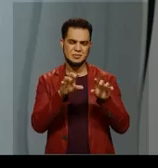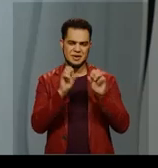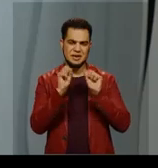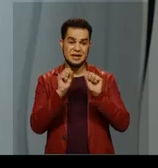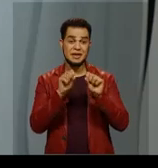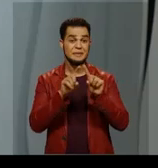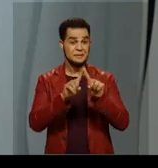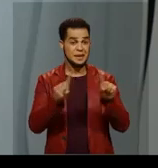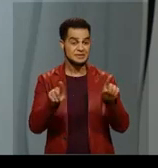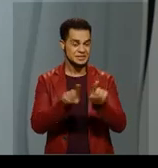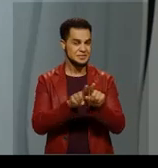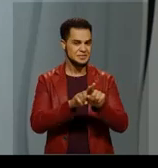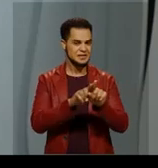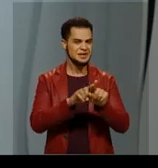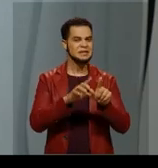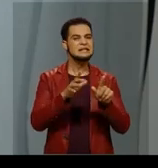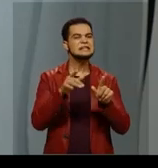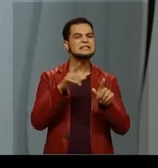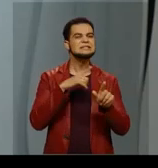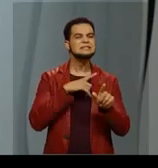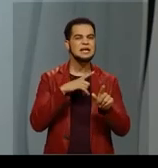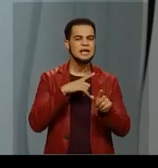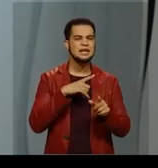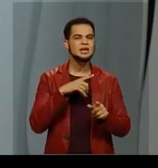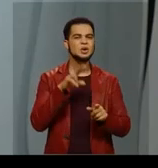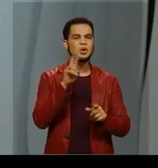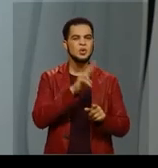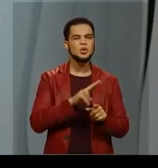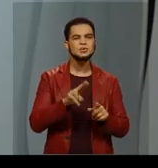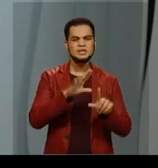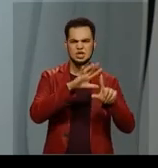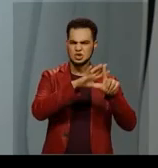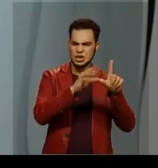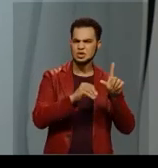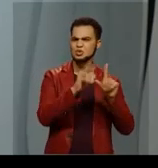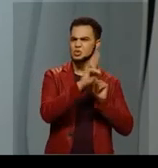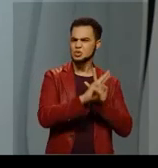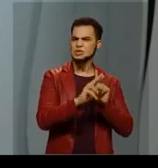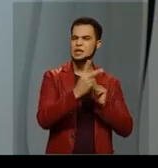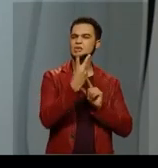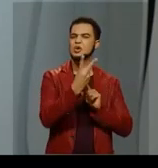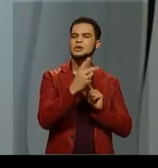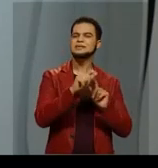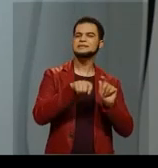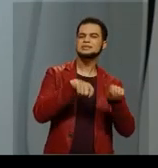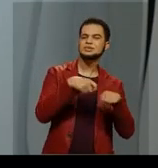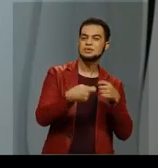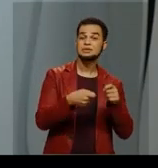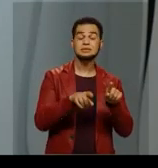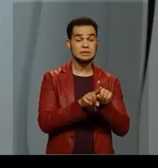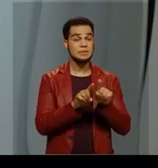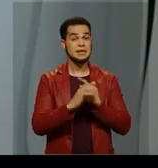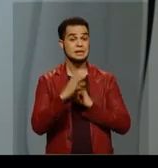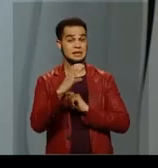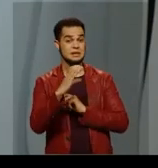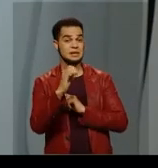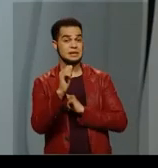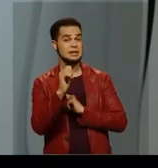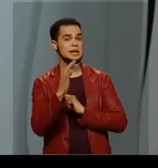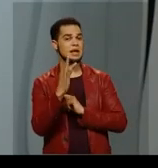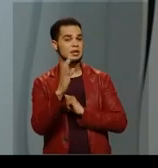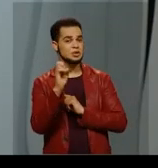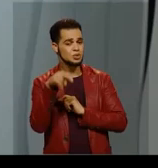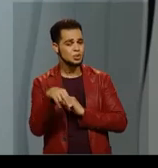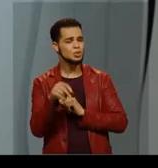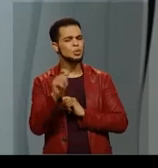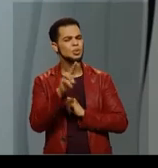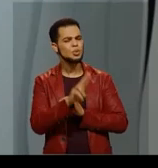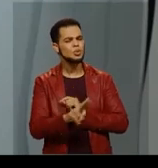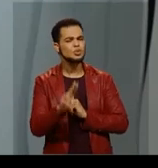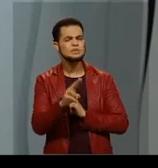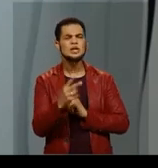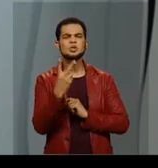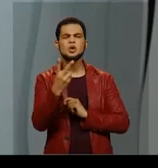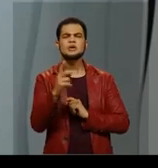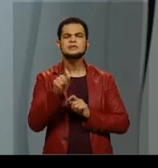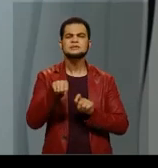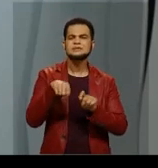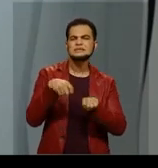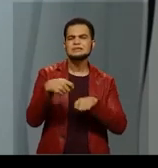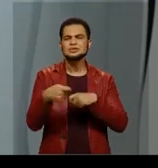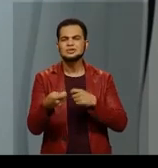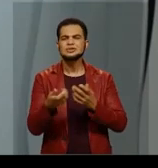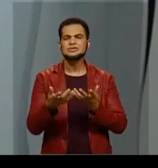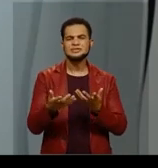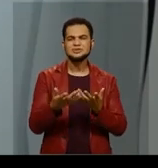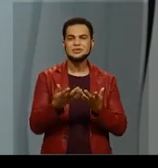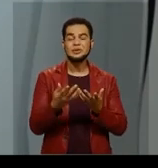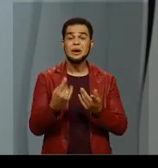utilizar do duplo sentido, fazer a graça em cima do duplo sentido. Então, como são gêneros que em cima, eles são, e